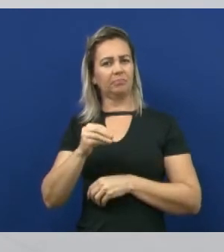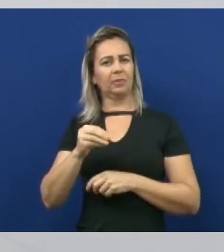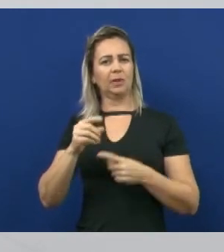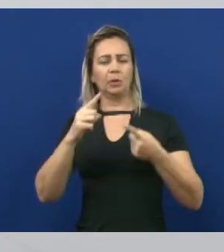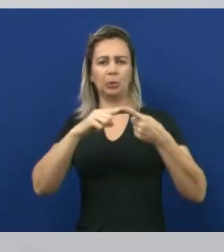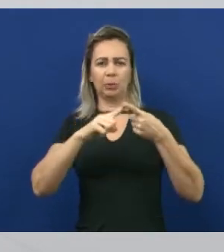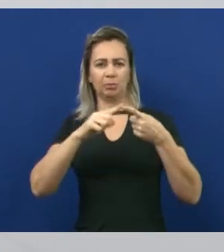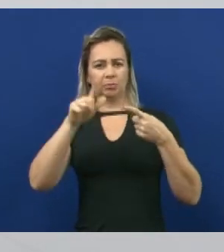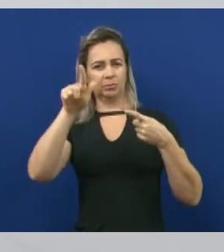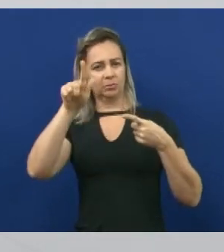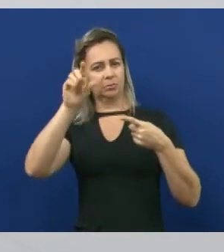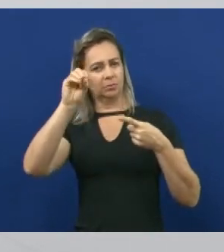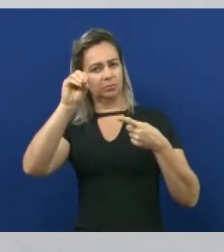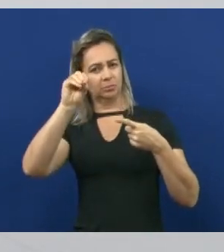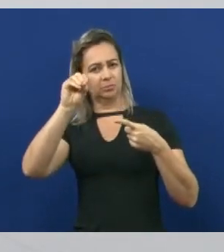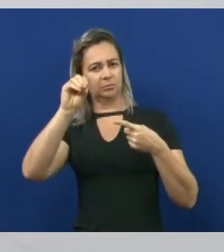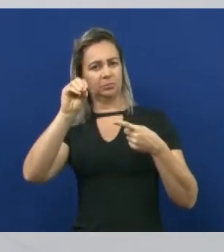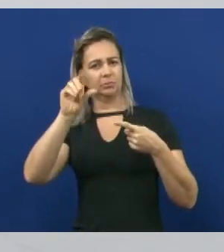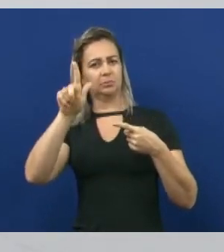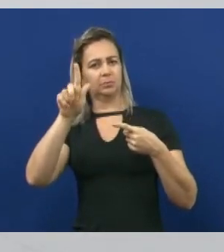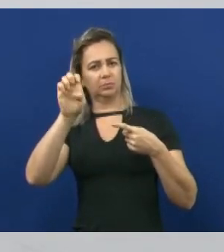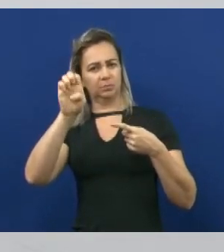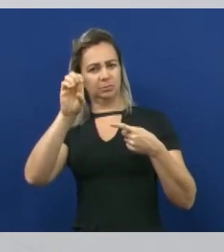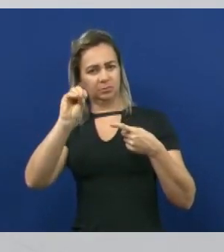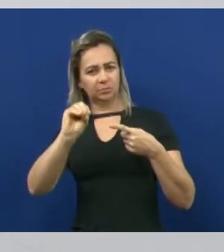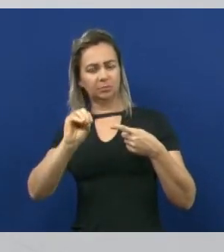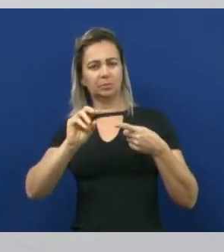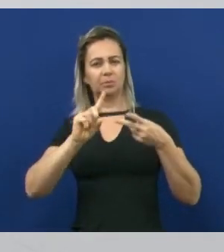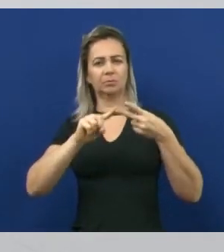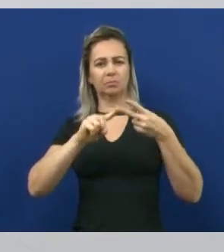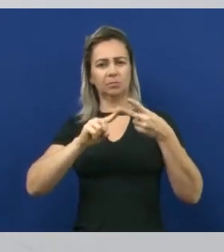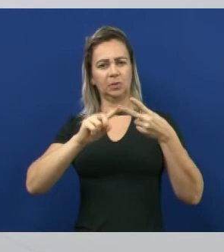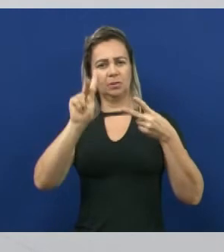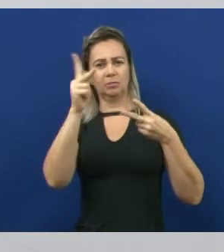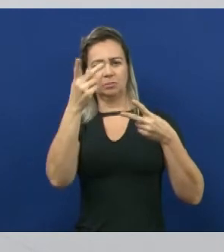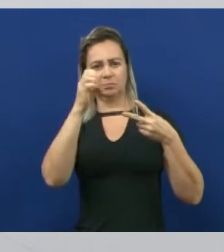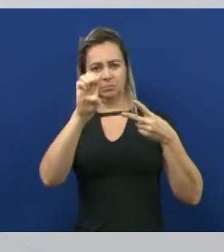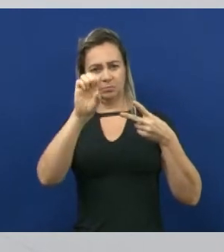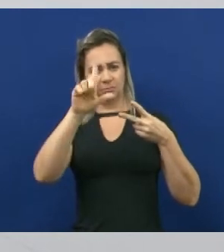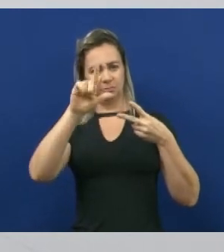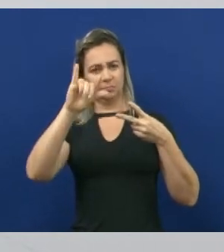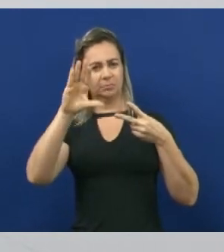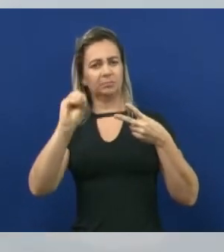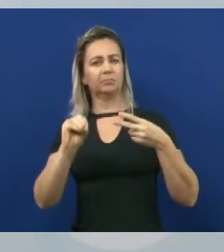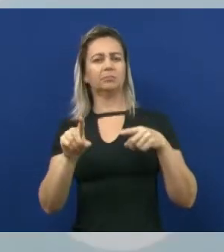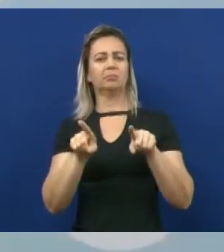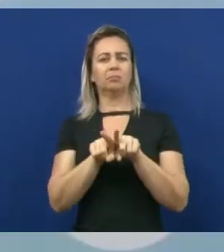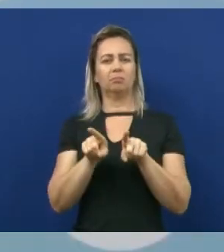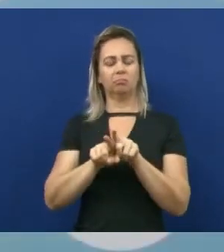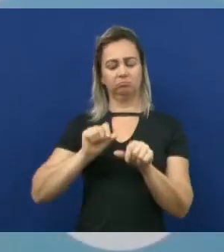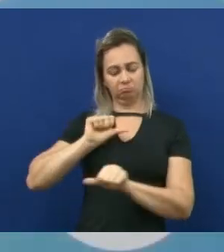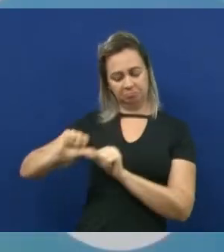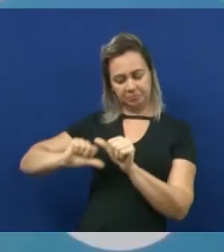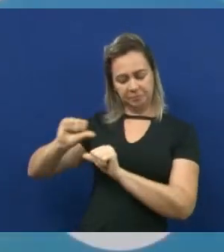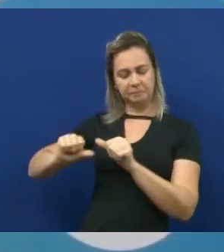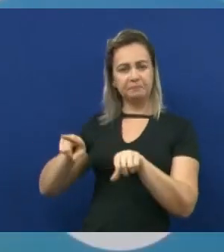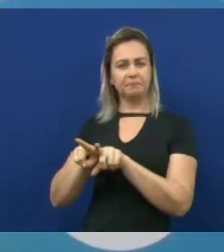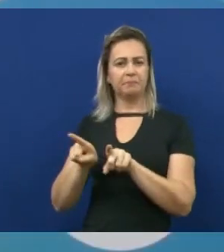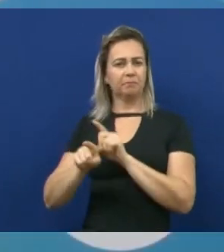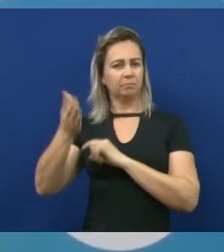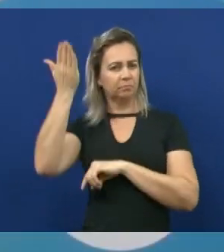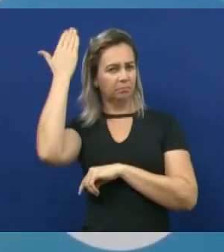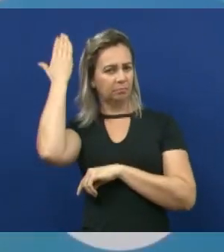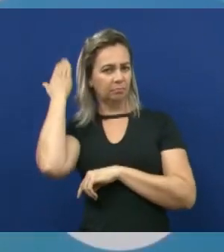e heliocêntrico, que a gente também já aprendeu na aula anterior. Então, essa mudança ou ruptura do sistema de valores, práticas e crenças